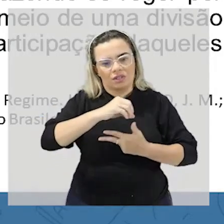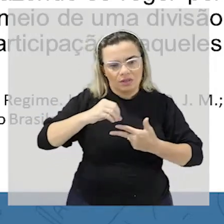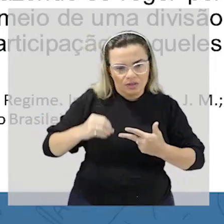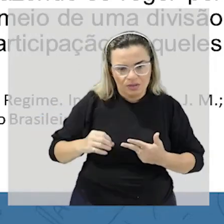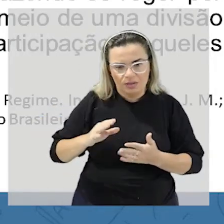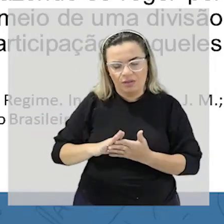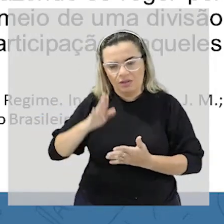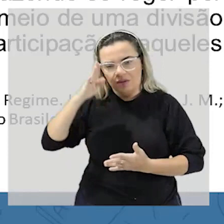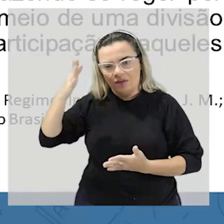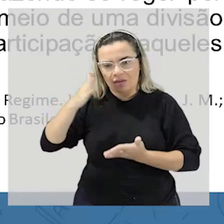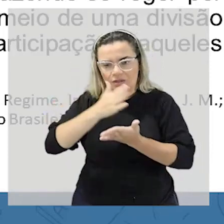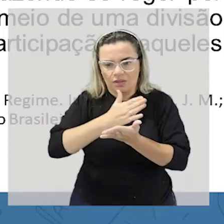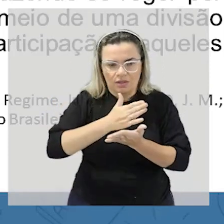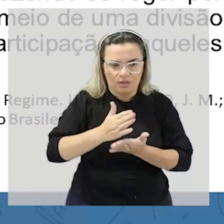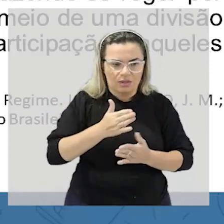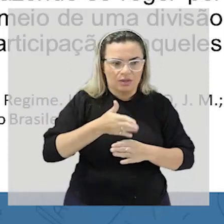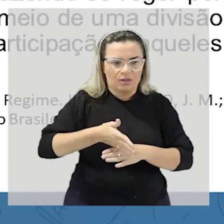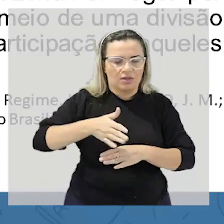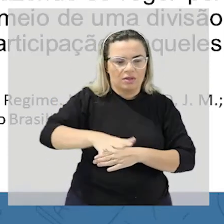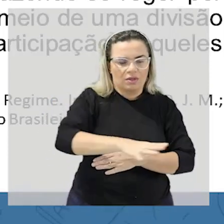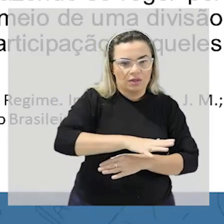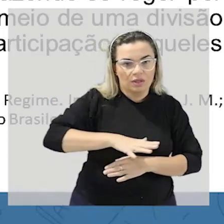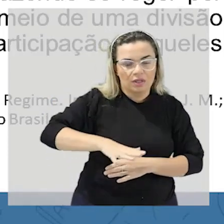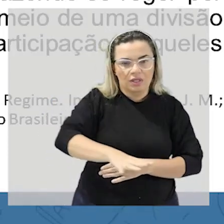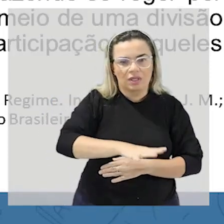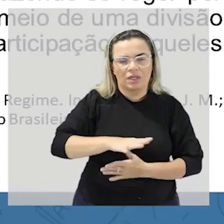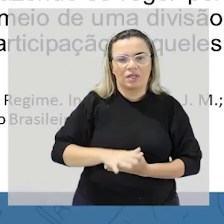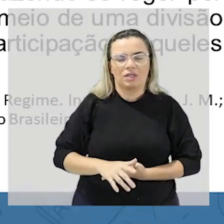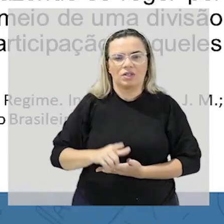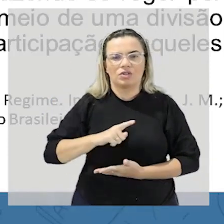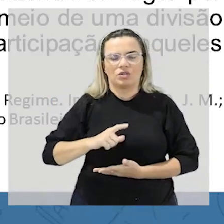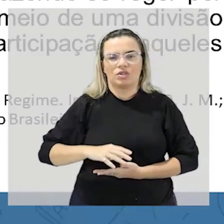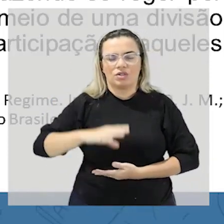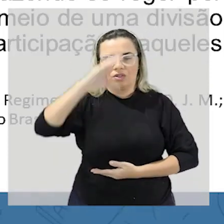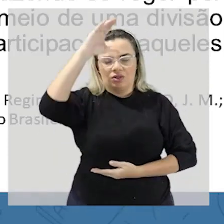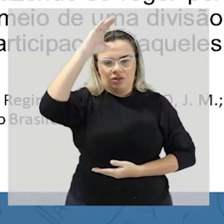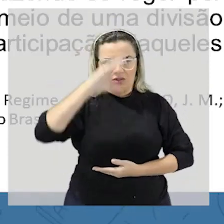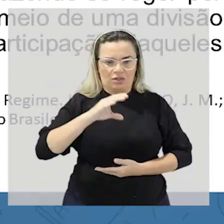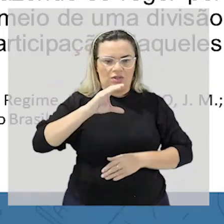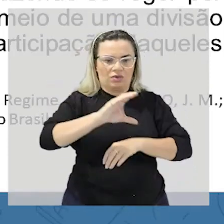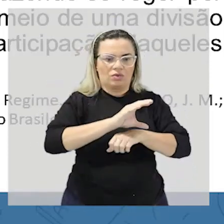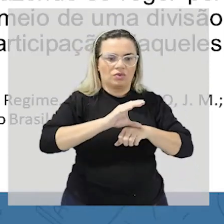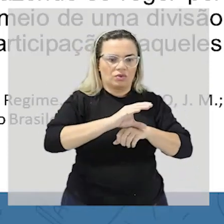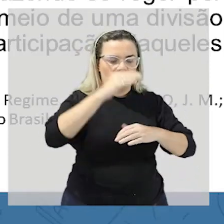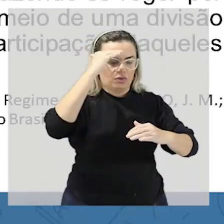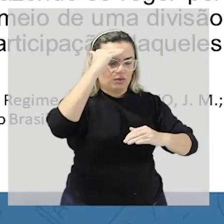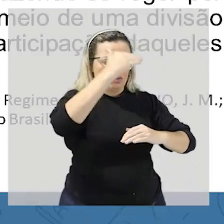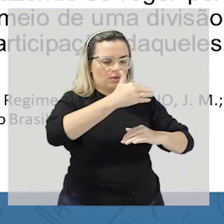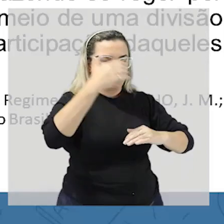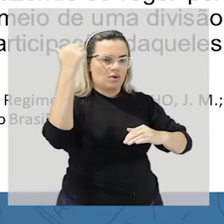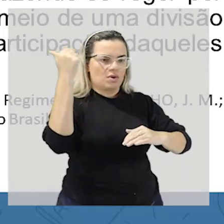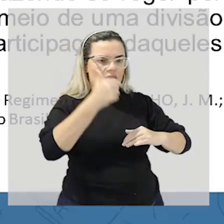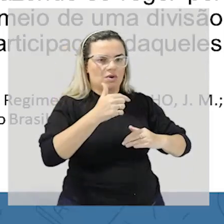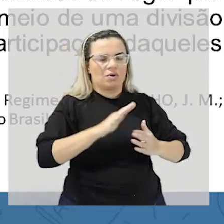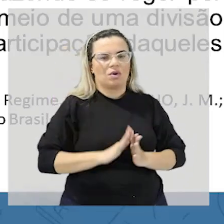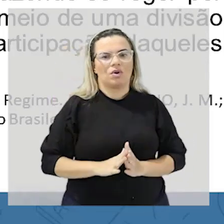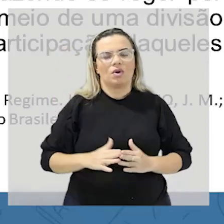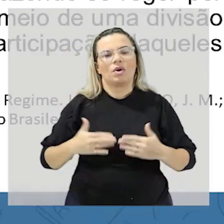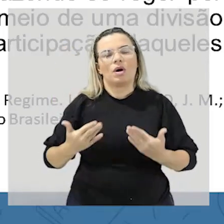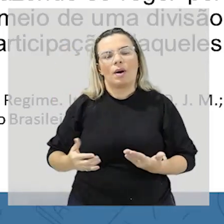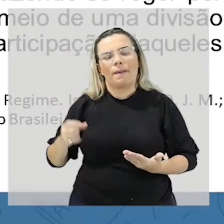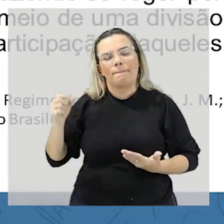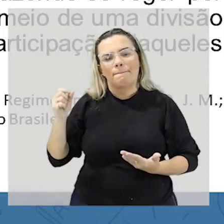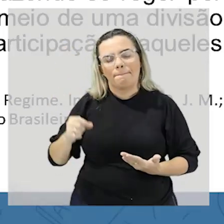pelo menos, a participação daqueles considerados cidadãos, que a Constituição ela garante. Pelo menos